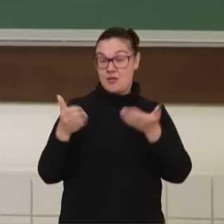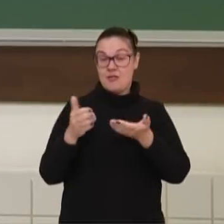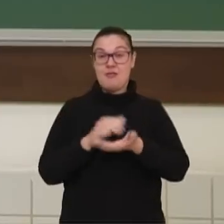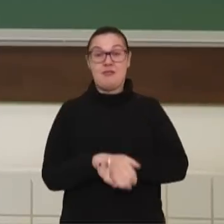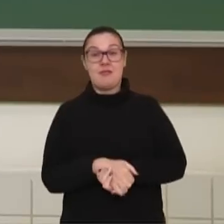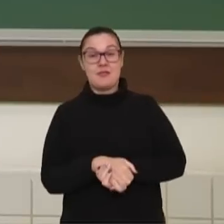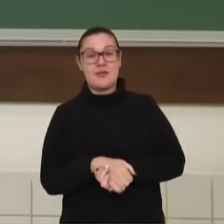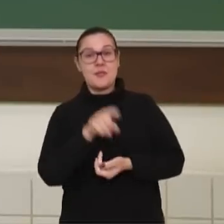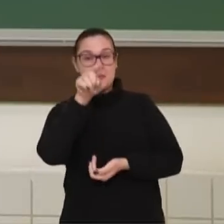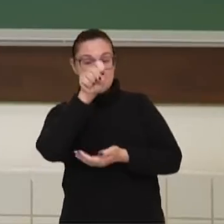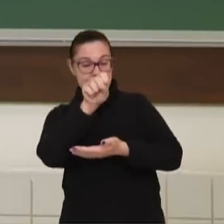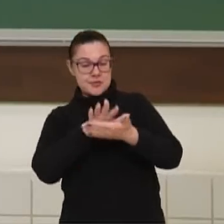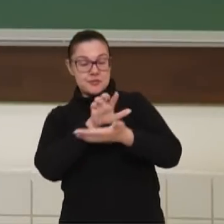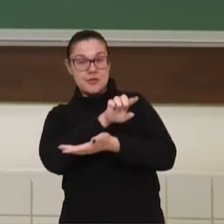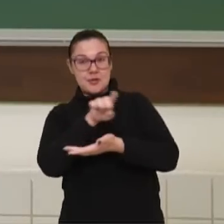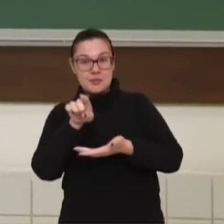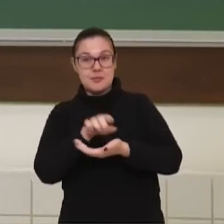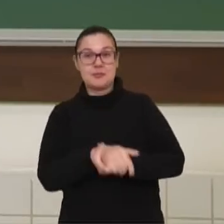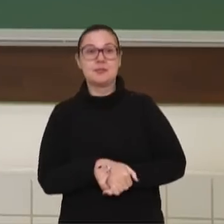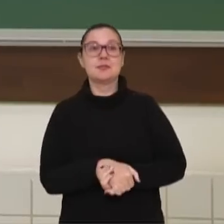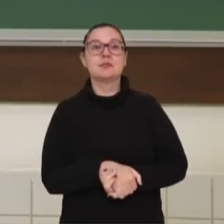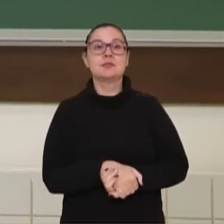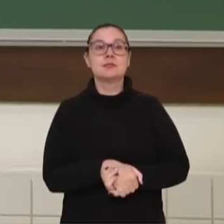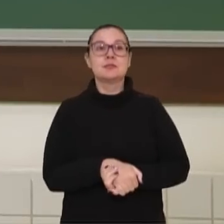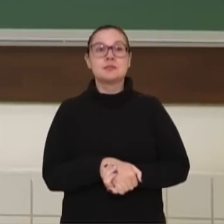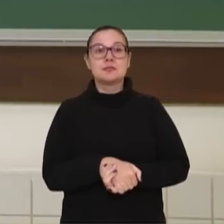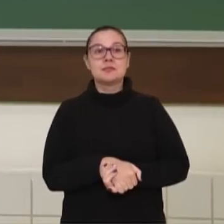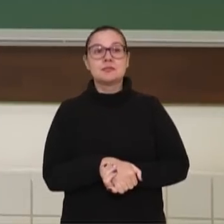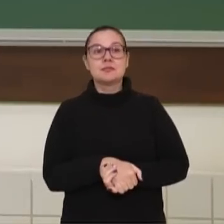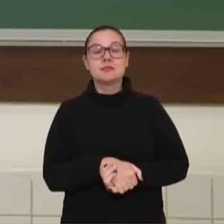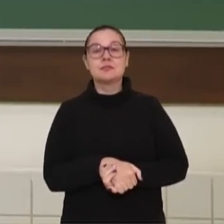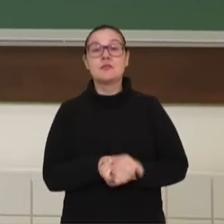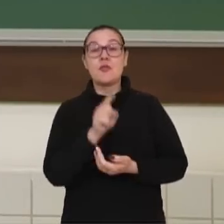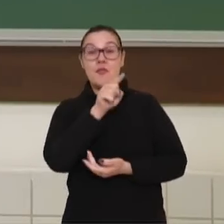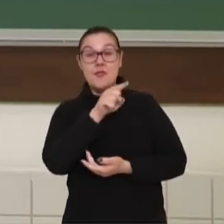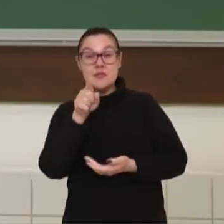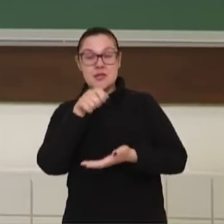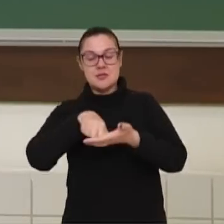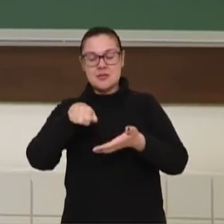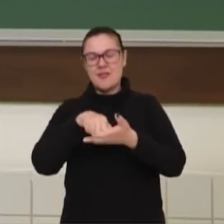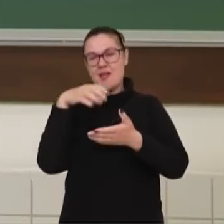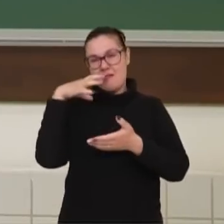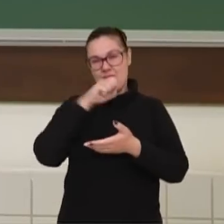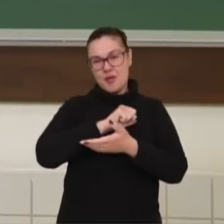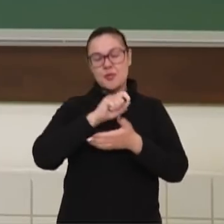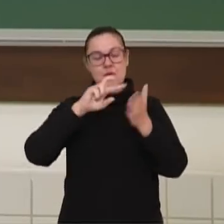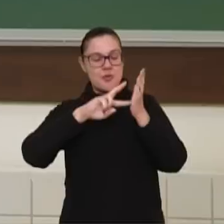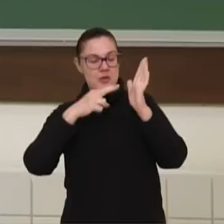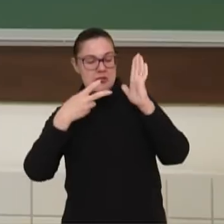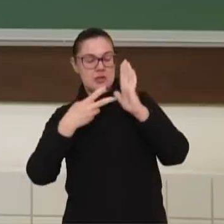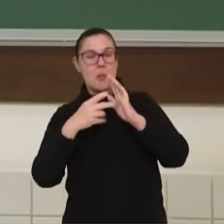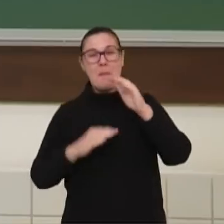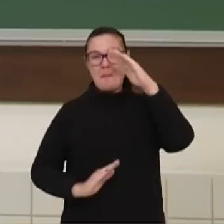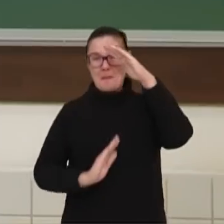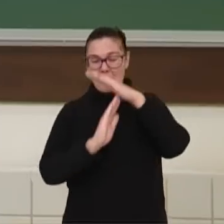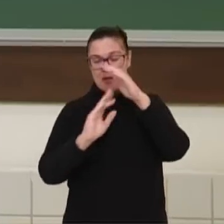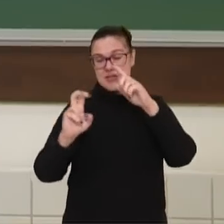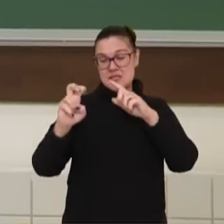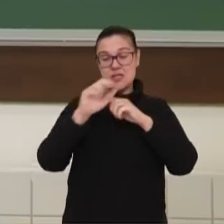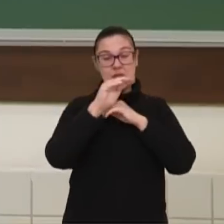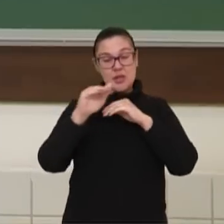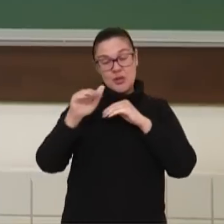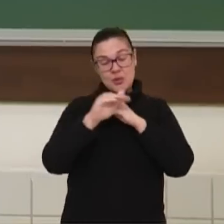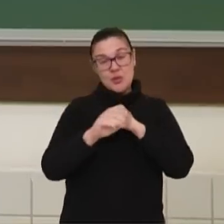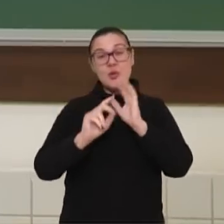Agora, eu vou deixar uma atividade para vocês, um tempinho, para que vocês escrevam em poucas linhas, aí no máximo 5, o